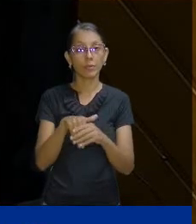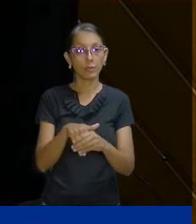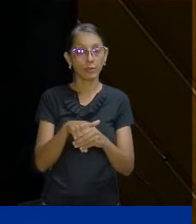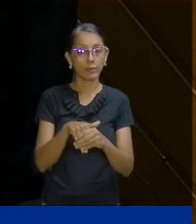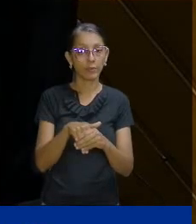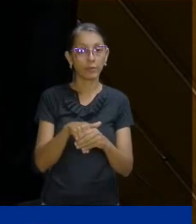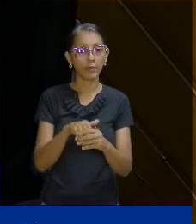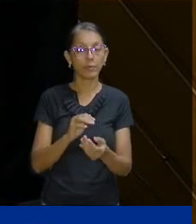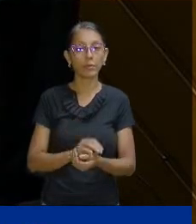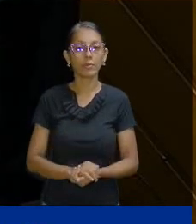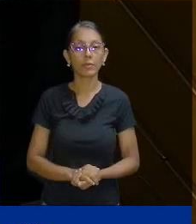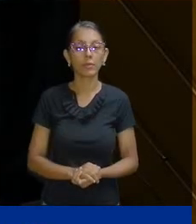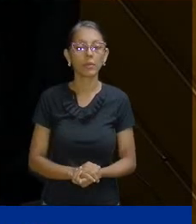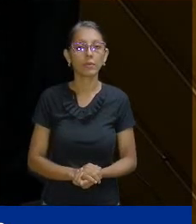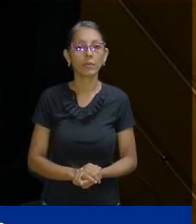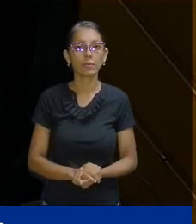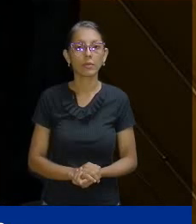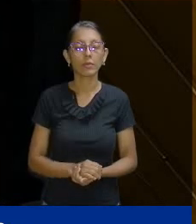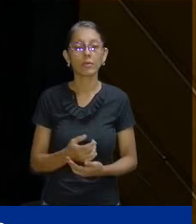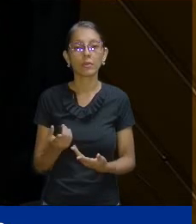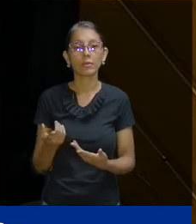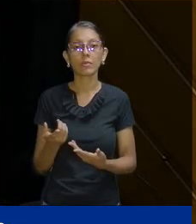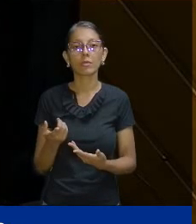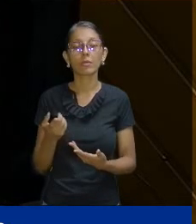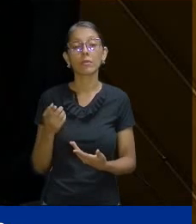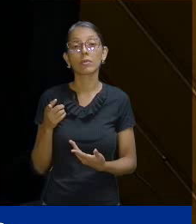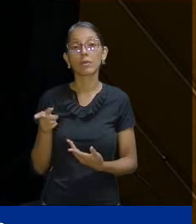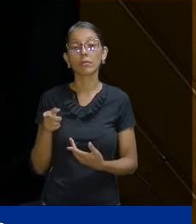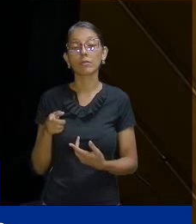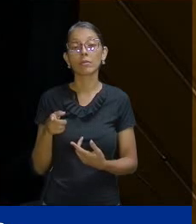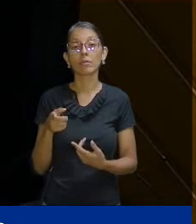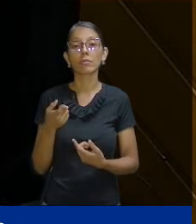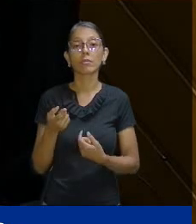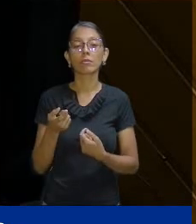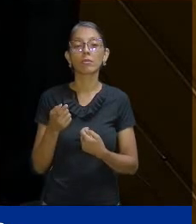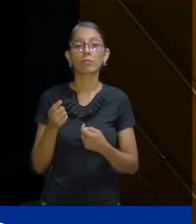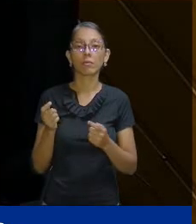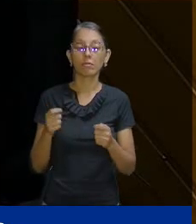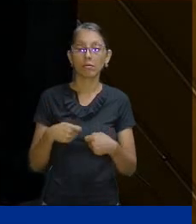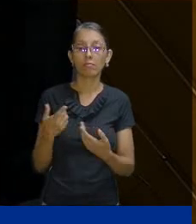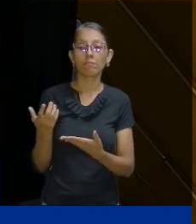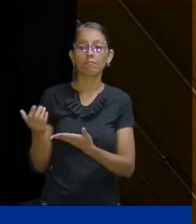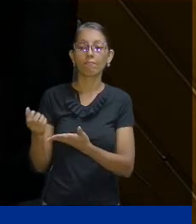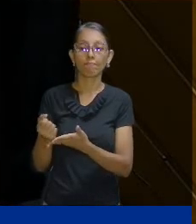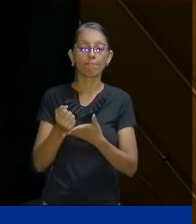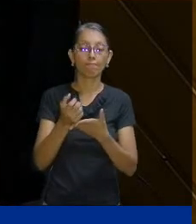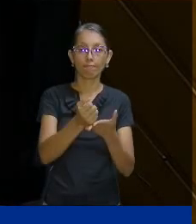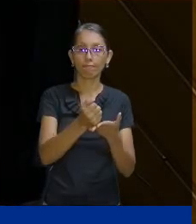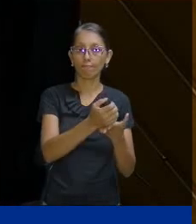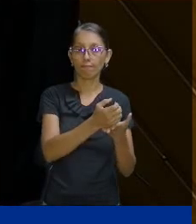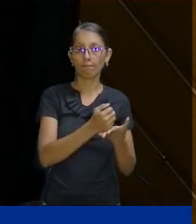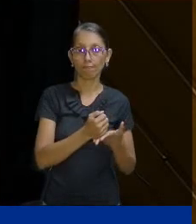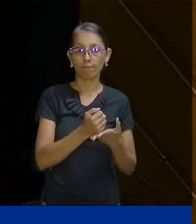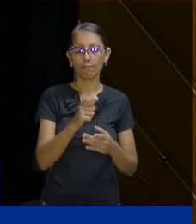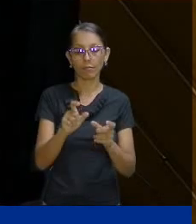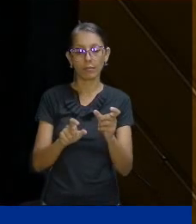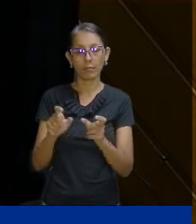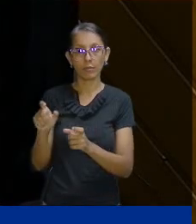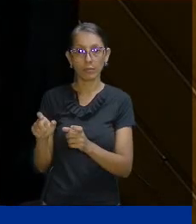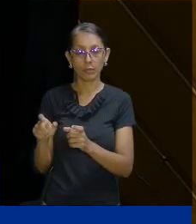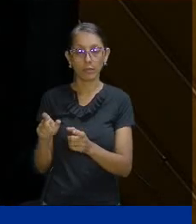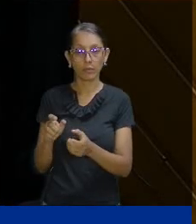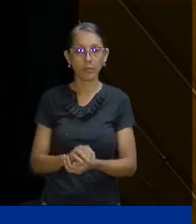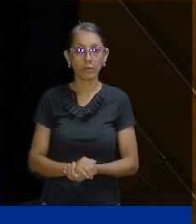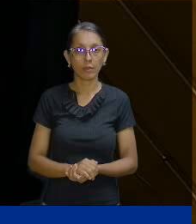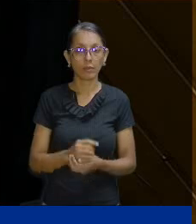representação especial versando sobre a suposta prática de abuso de poder econômico e captação de lista de sufrágio, nos termos